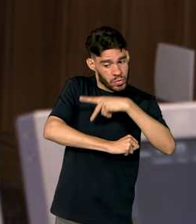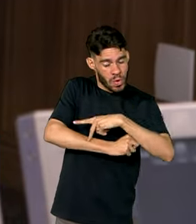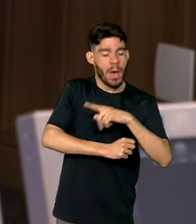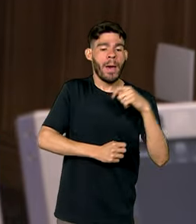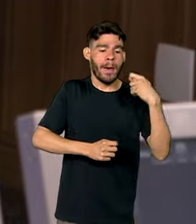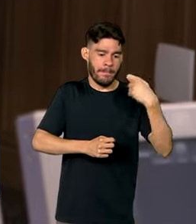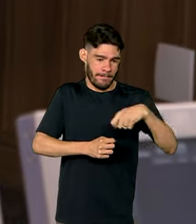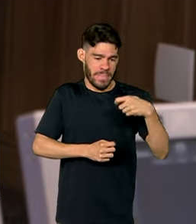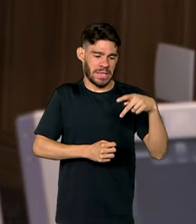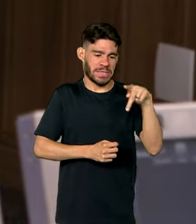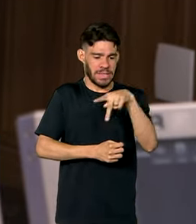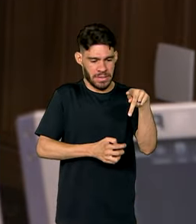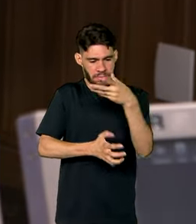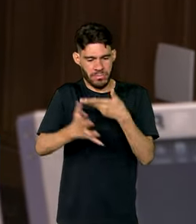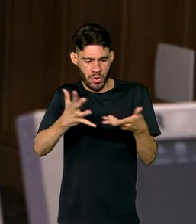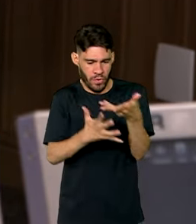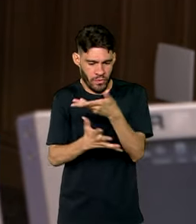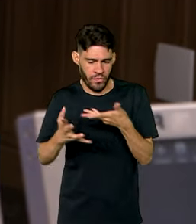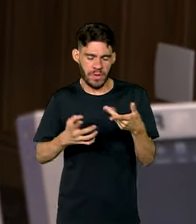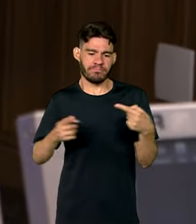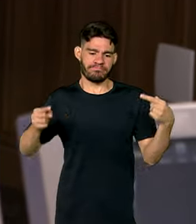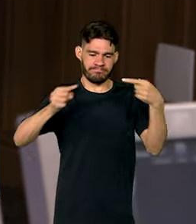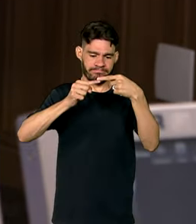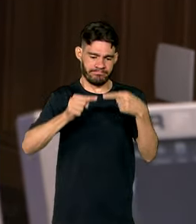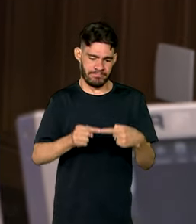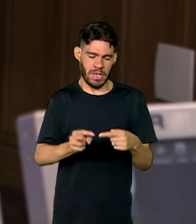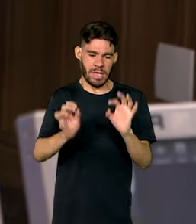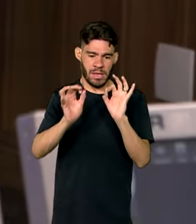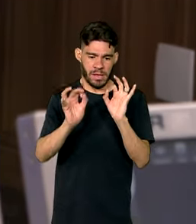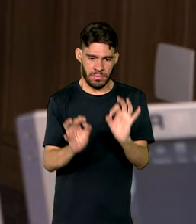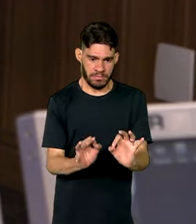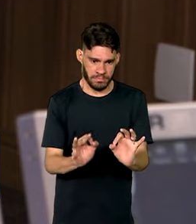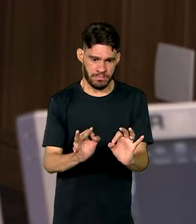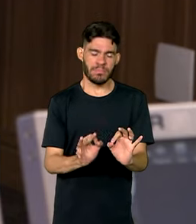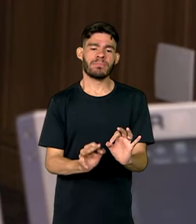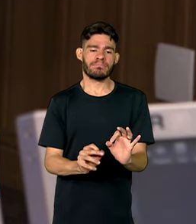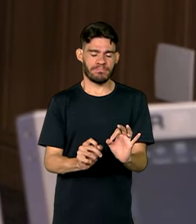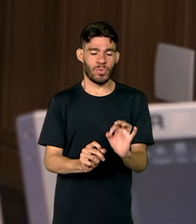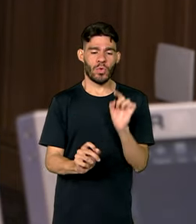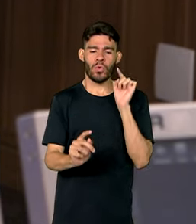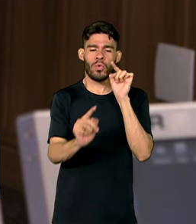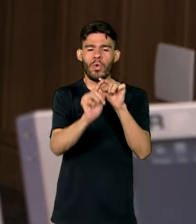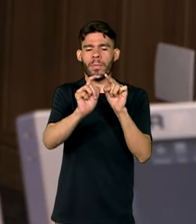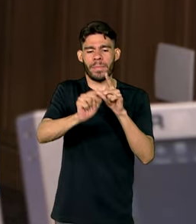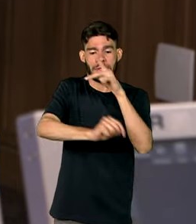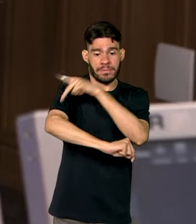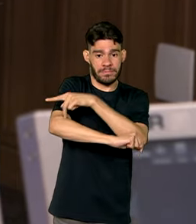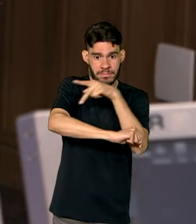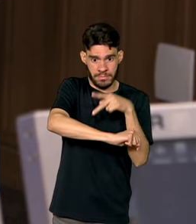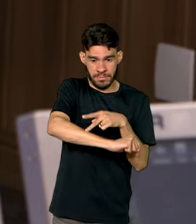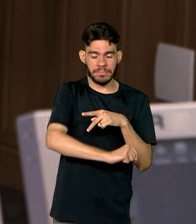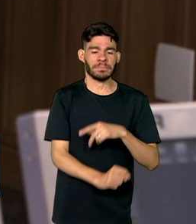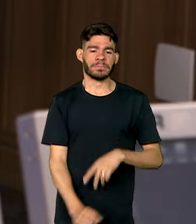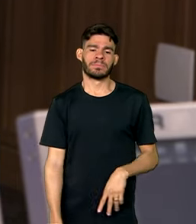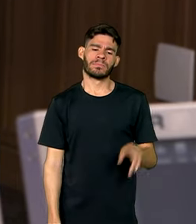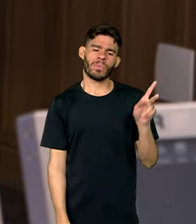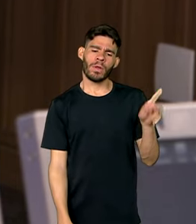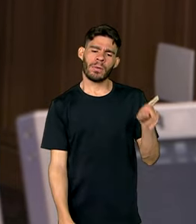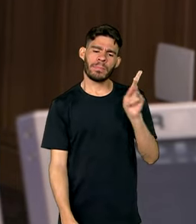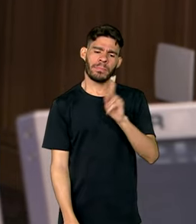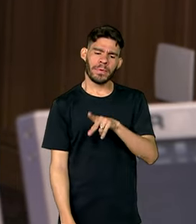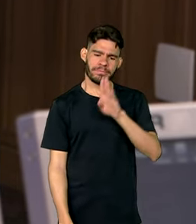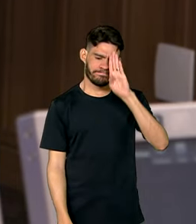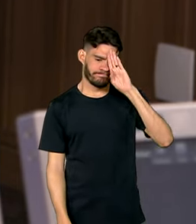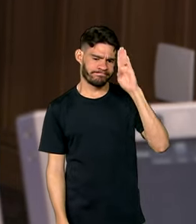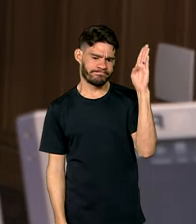mediação do professor nos eh dispositivos adequados para fim para fins pedagógicos E aí o professor ele é a